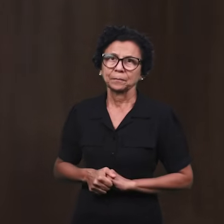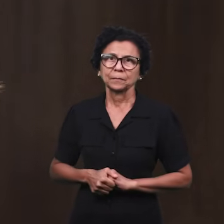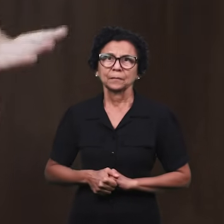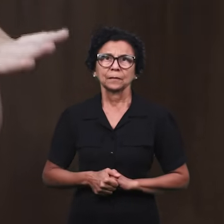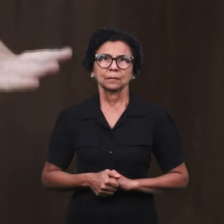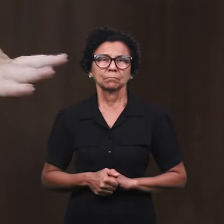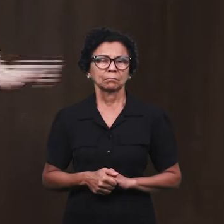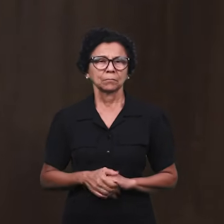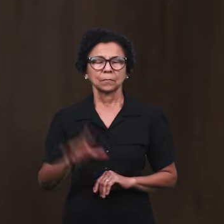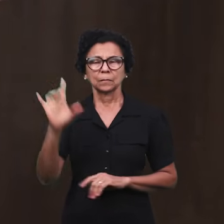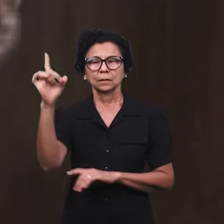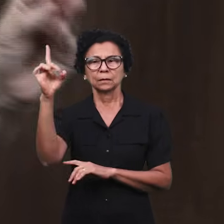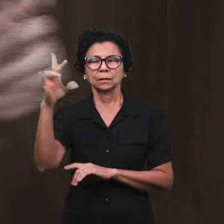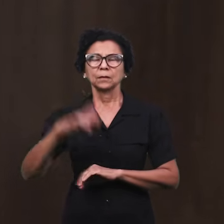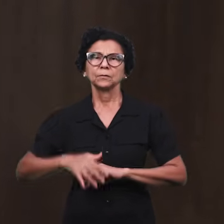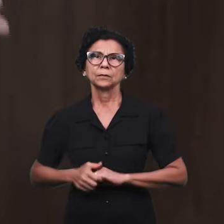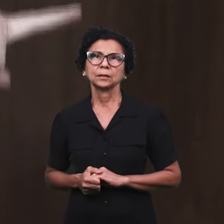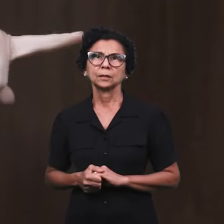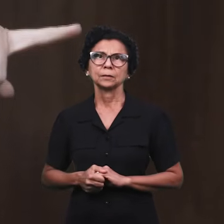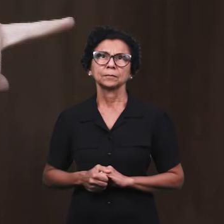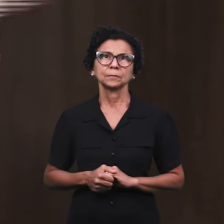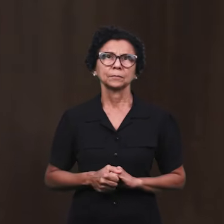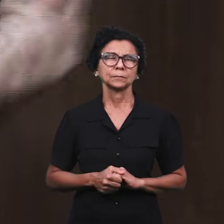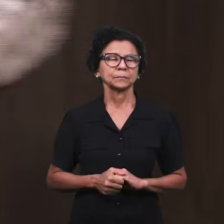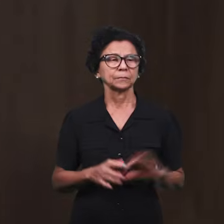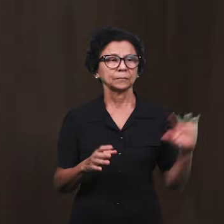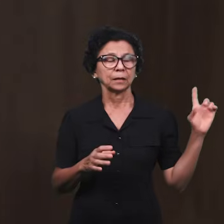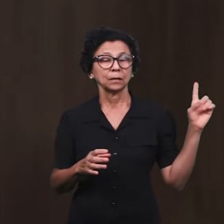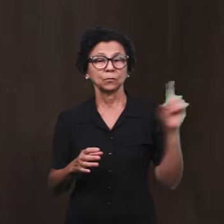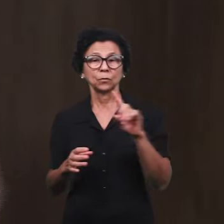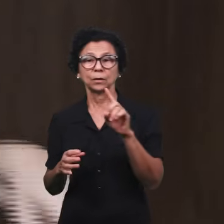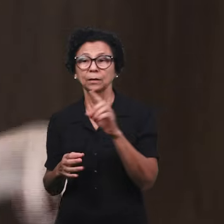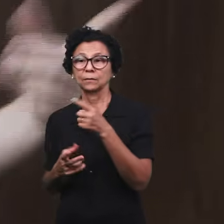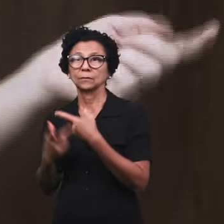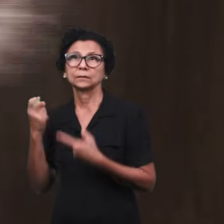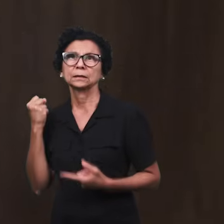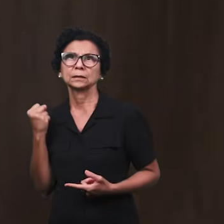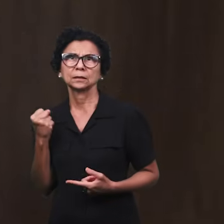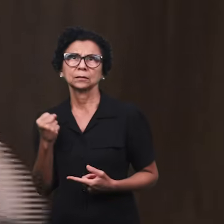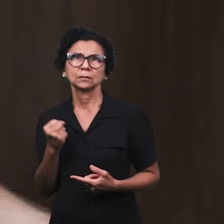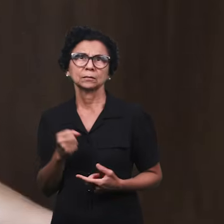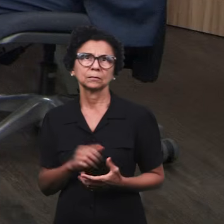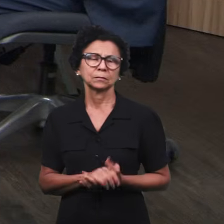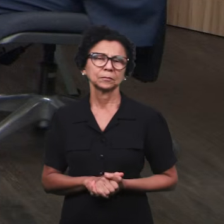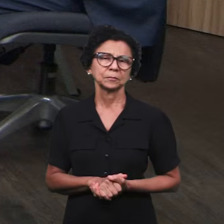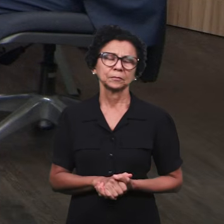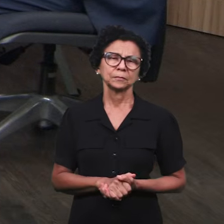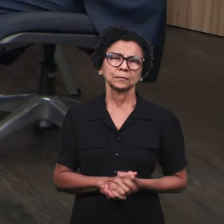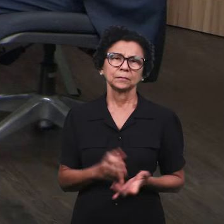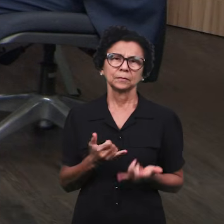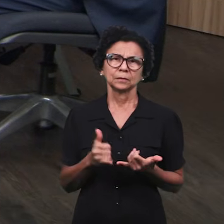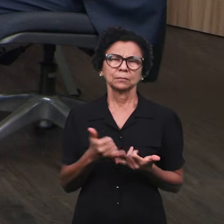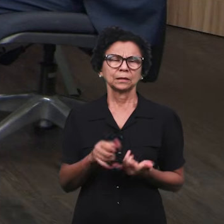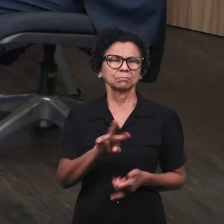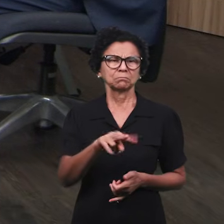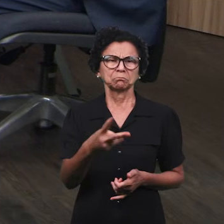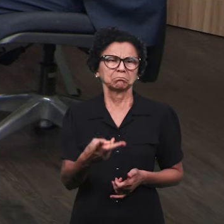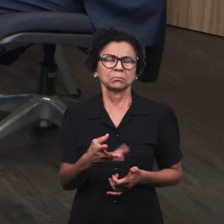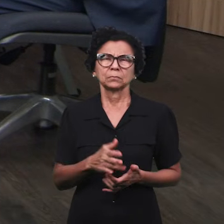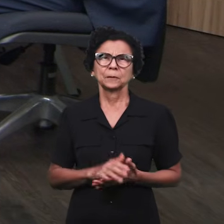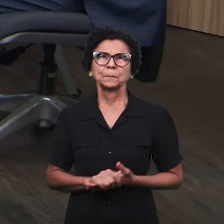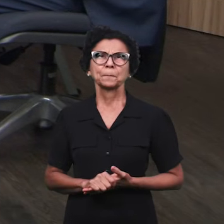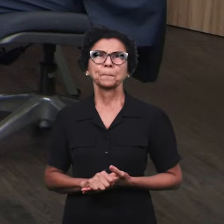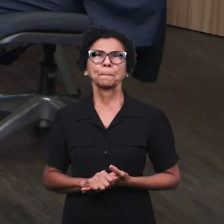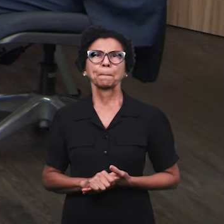ele foi. Então ele foi, pum, ele acabou, ele venceu. Agora se eu faço o contrário, parece que o filisteu que foi lá e derrotou Davi. Então a gente tem